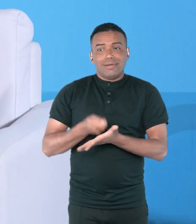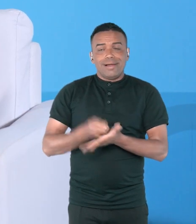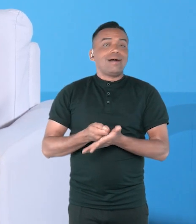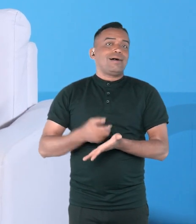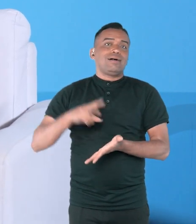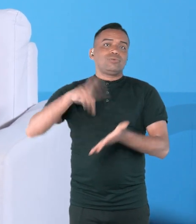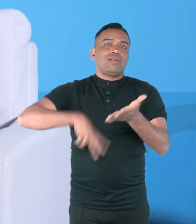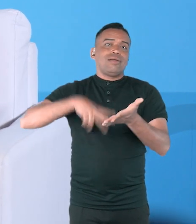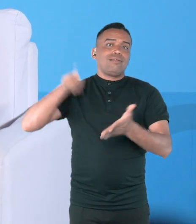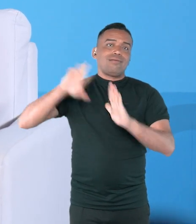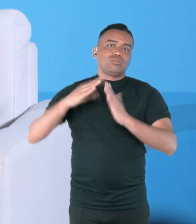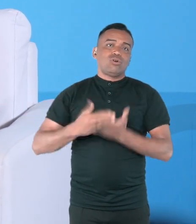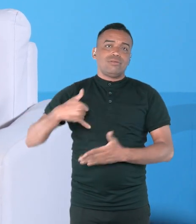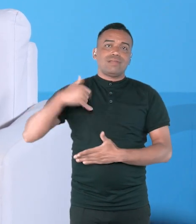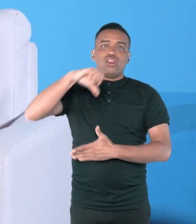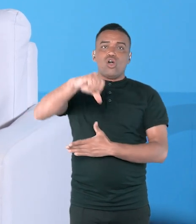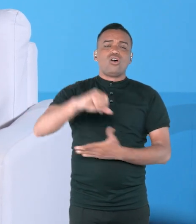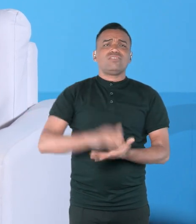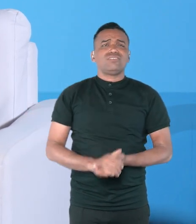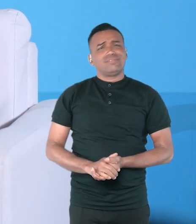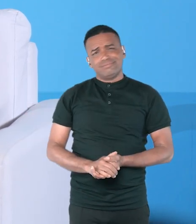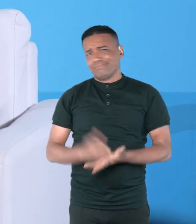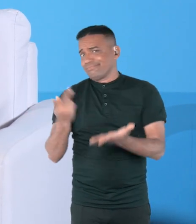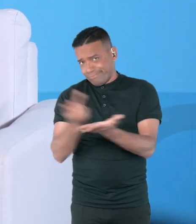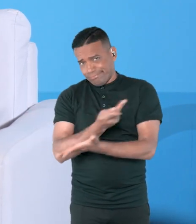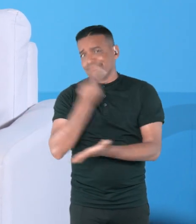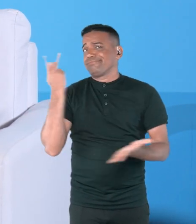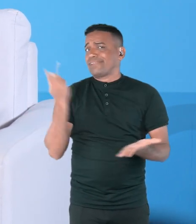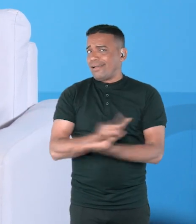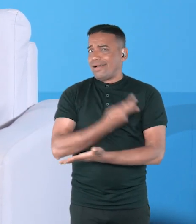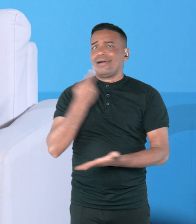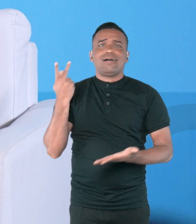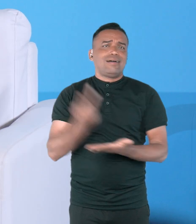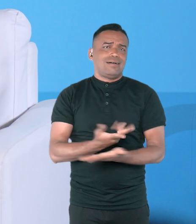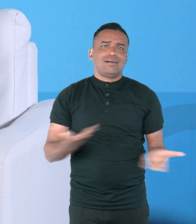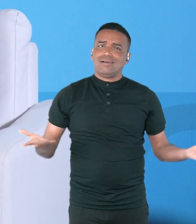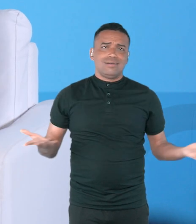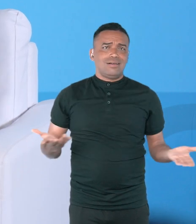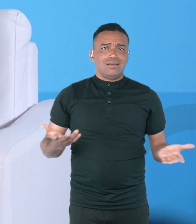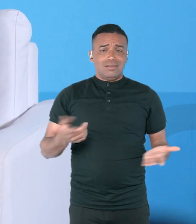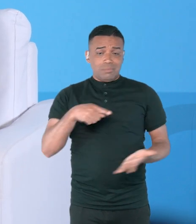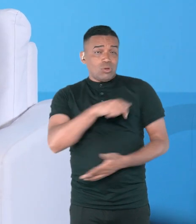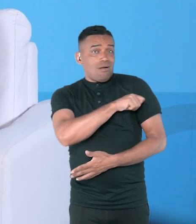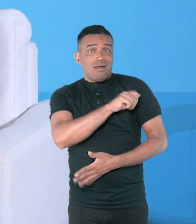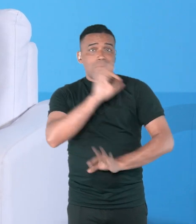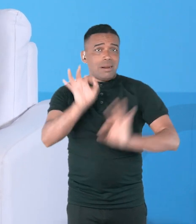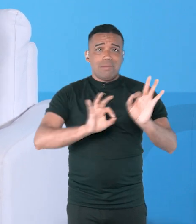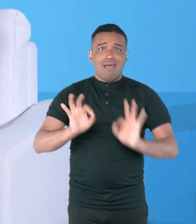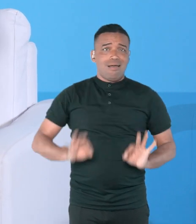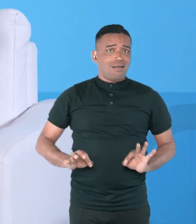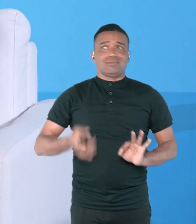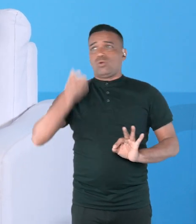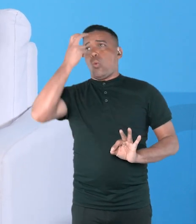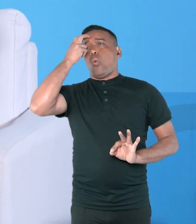ler na escola com 9 anos de idade, gente. Está errado. Não afugenta Machado. Eu acho